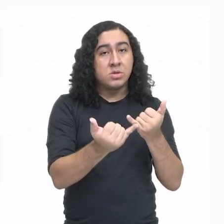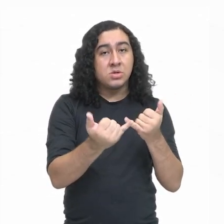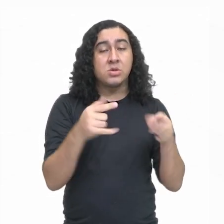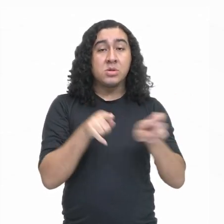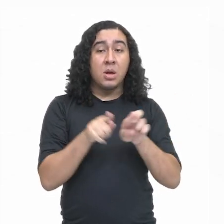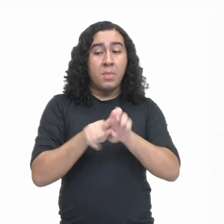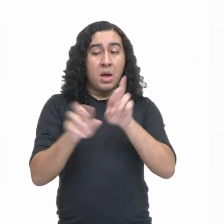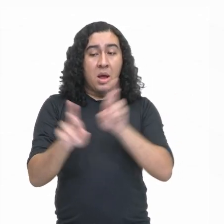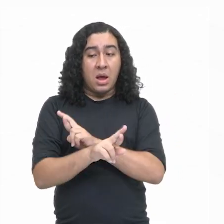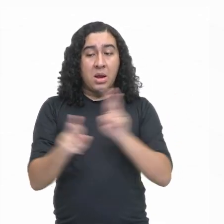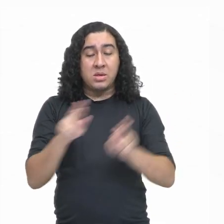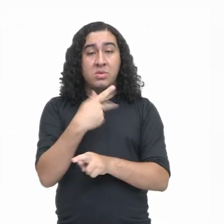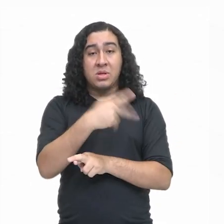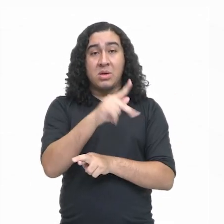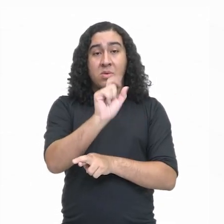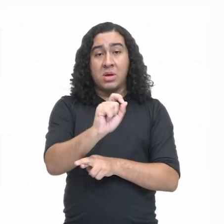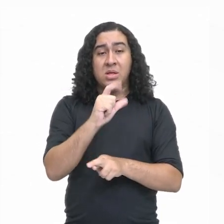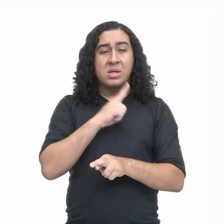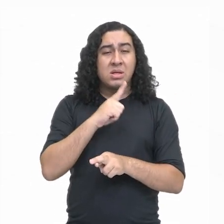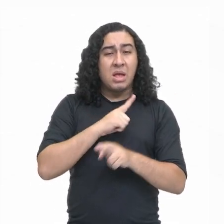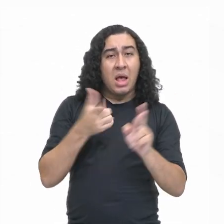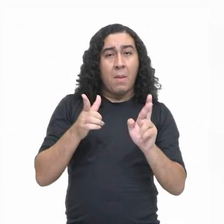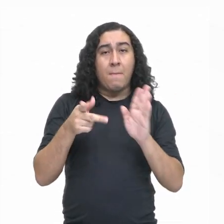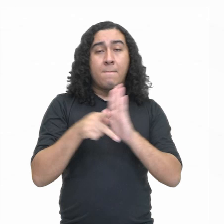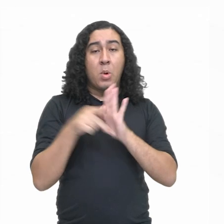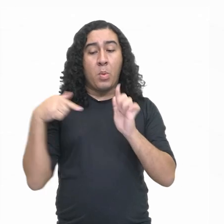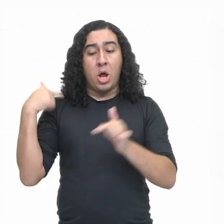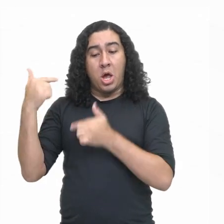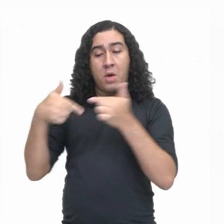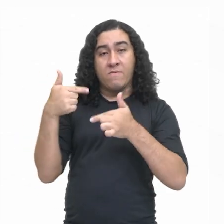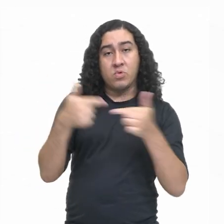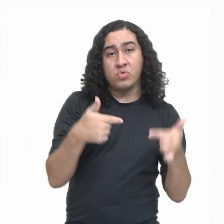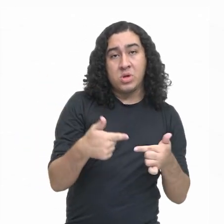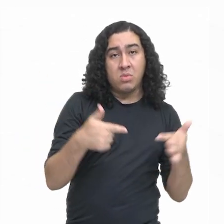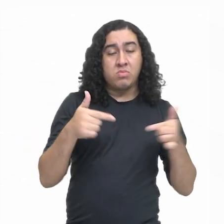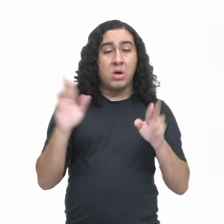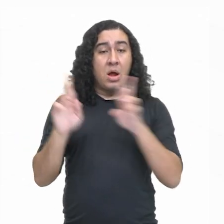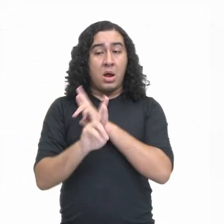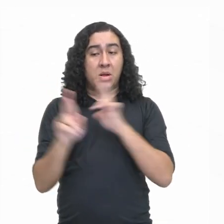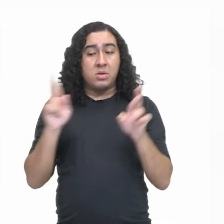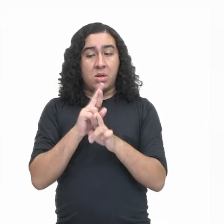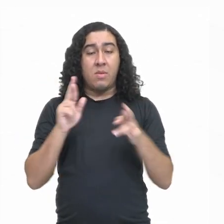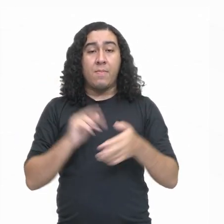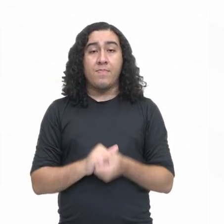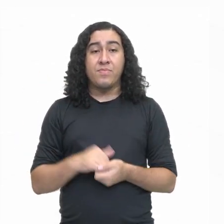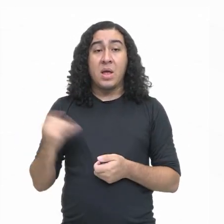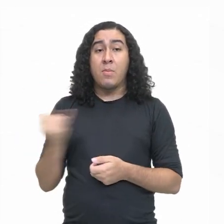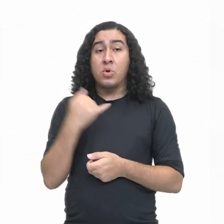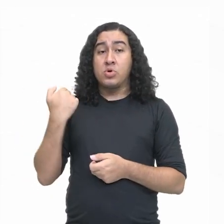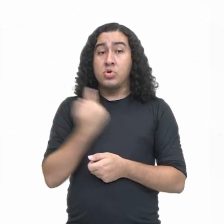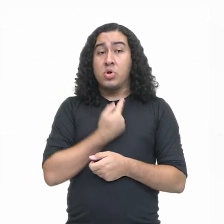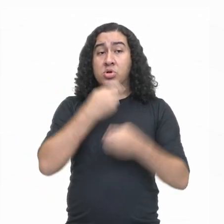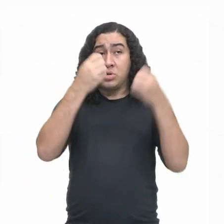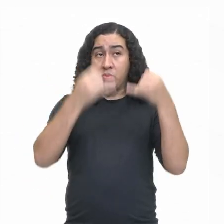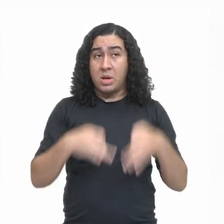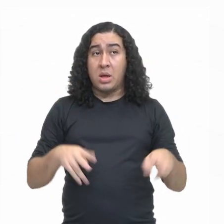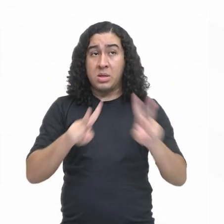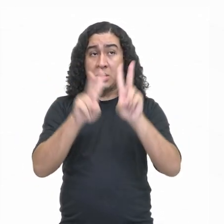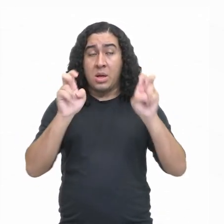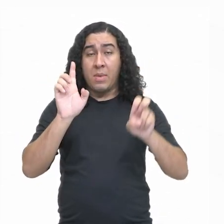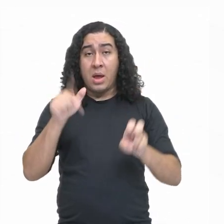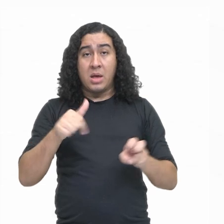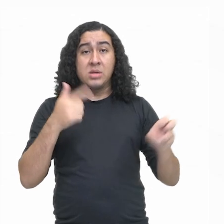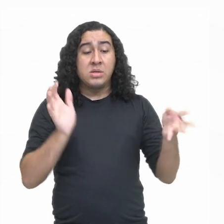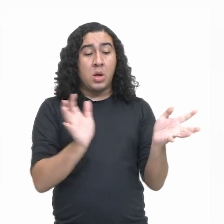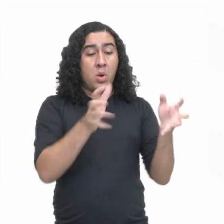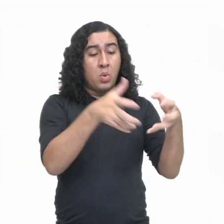suas relações de parentesco evolutivo. Então, é importante a gente falar que essa classificação dos